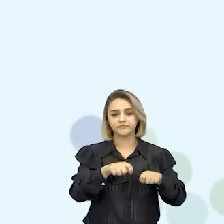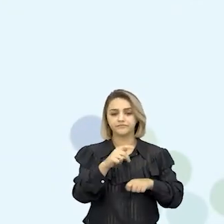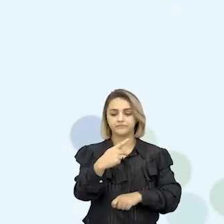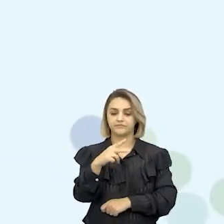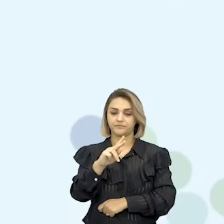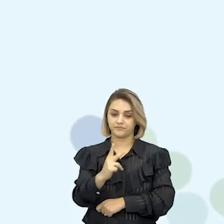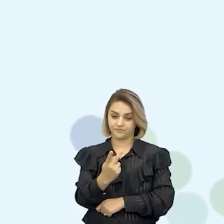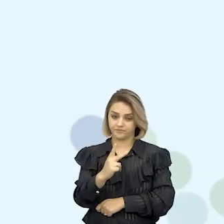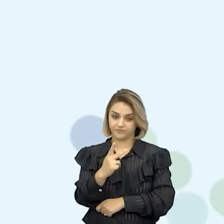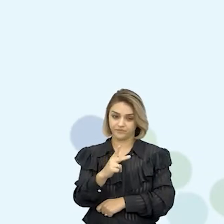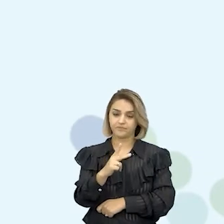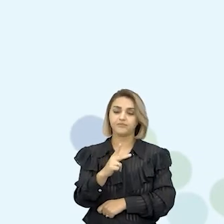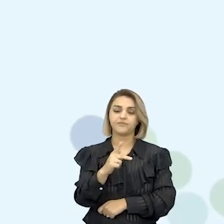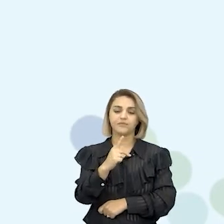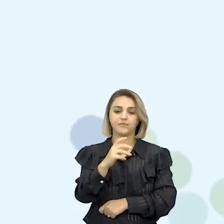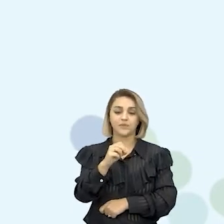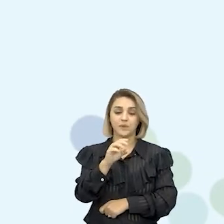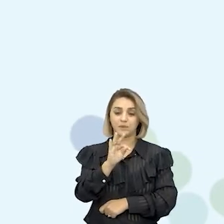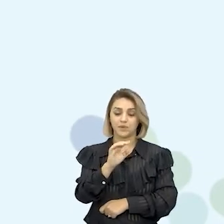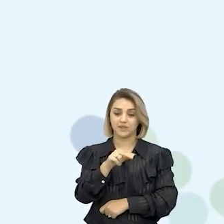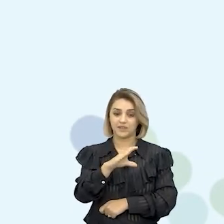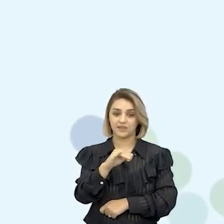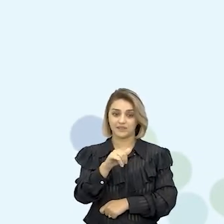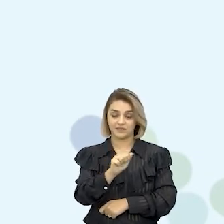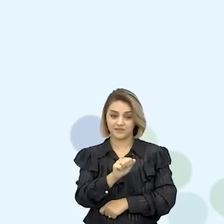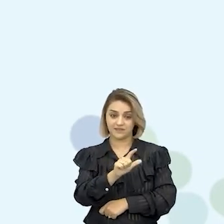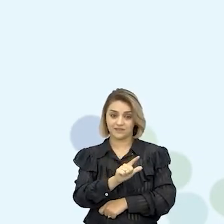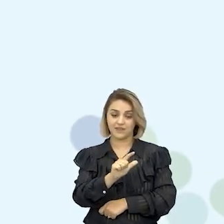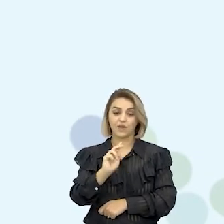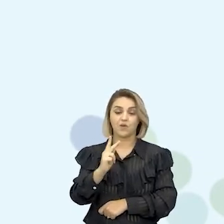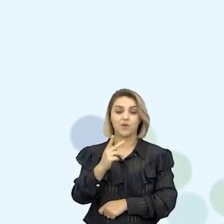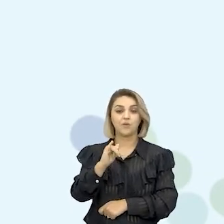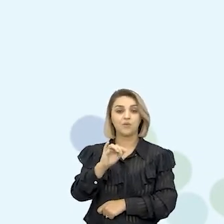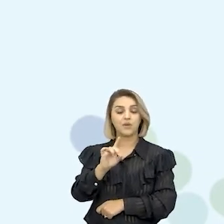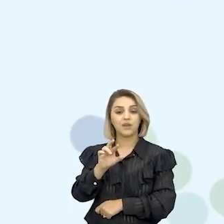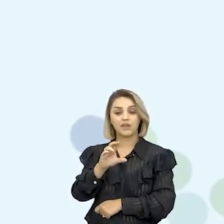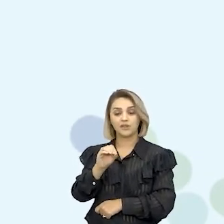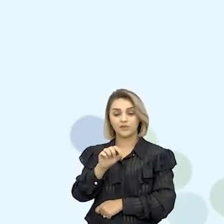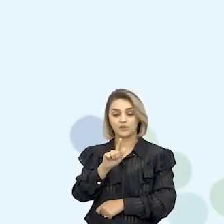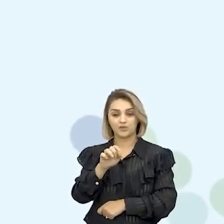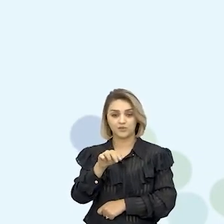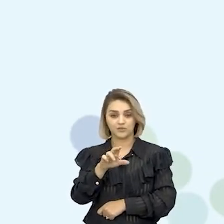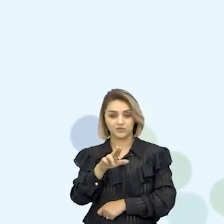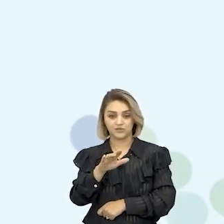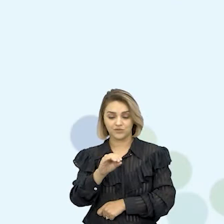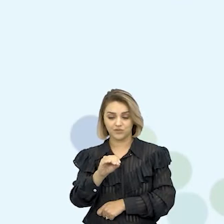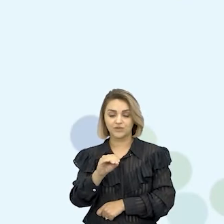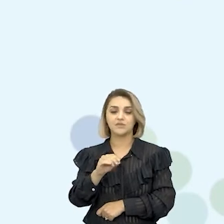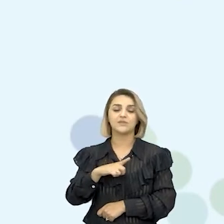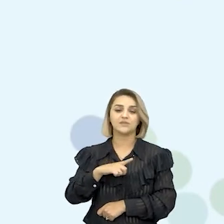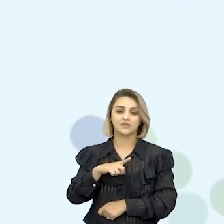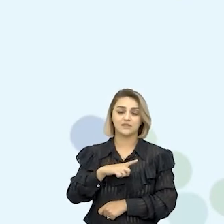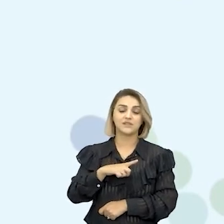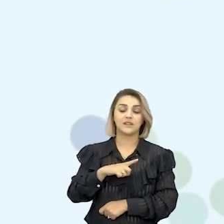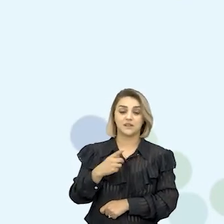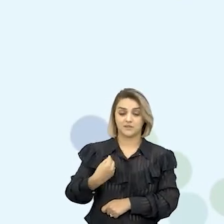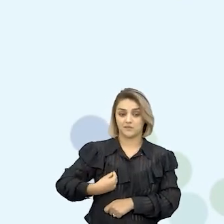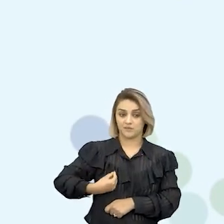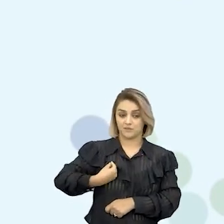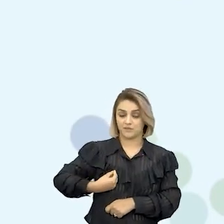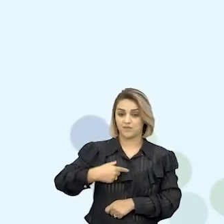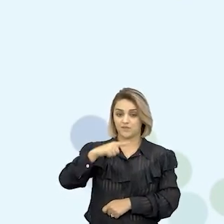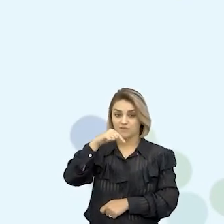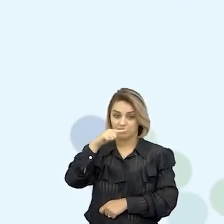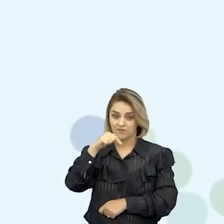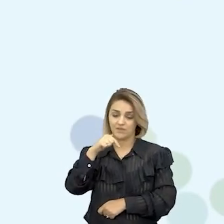potencial hidrogeniônico, é uma medida, né, de presença de carga elétrica na água, porque, obrigatoriamente, o pH da água deve